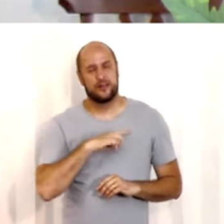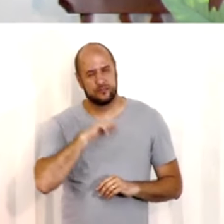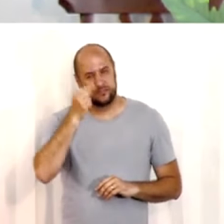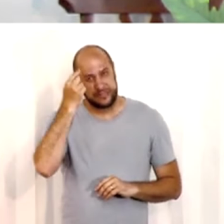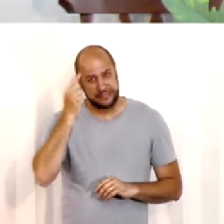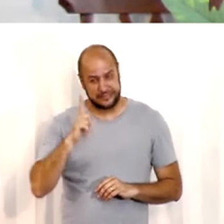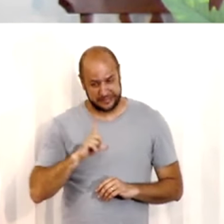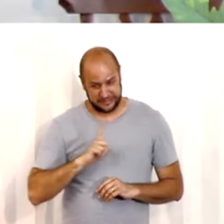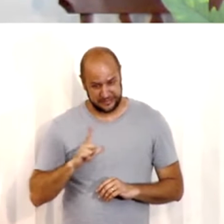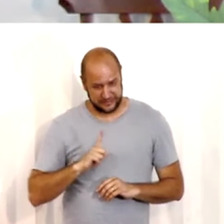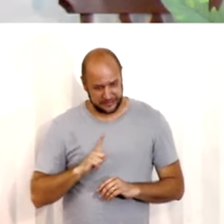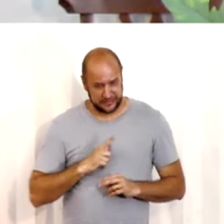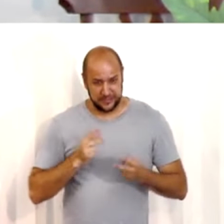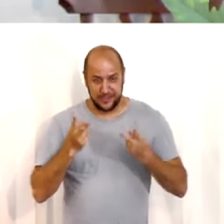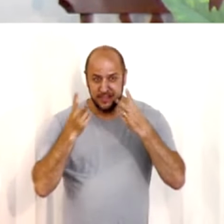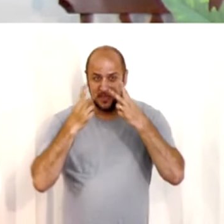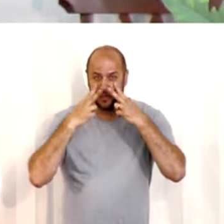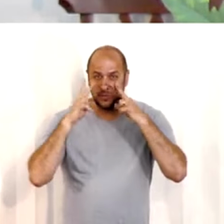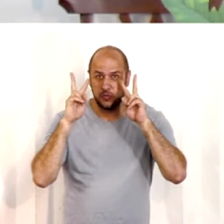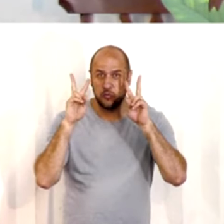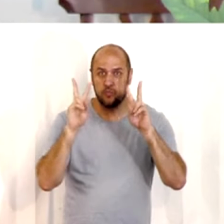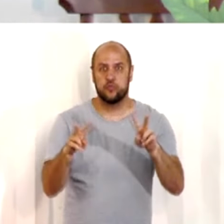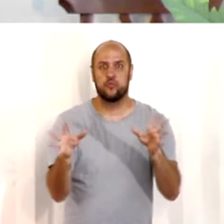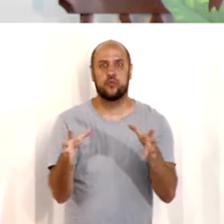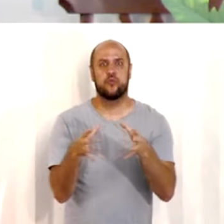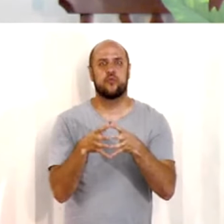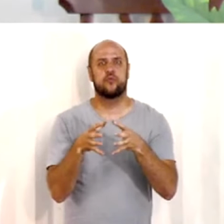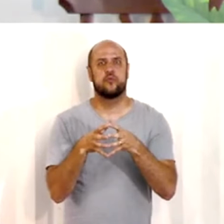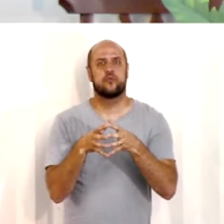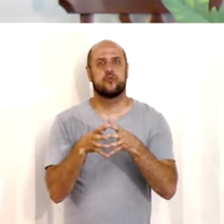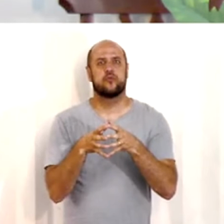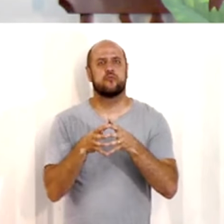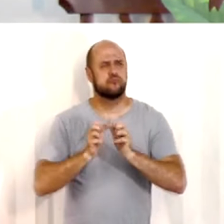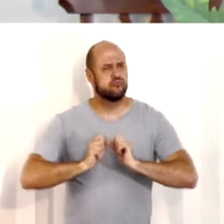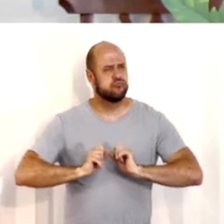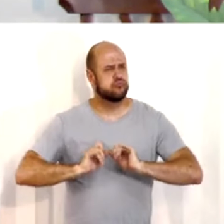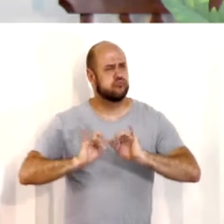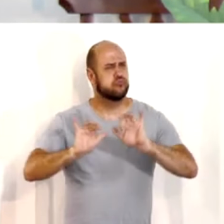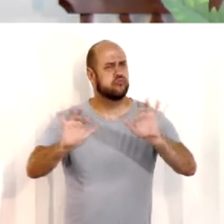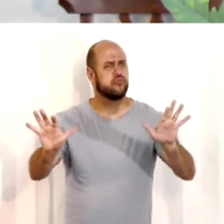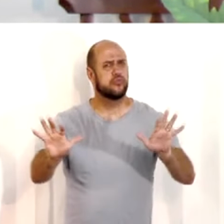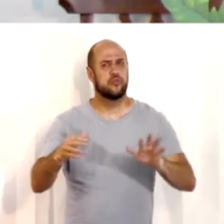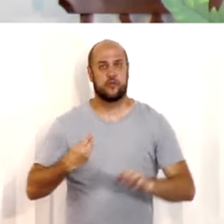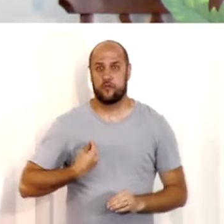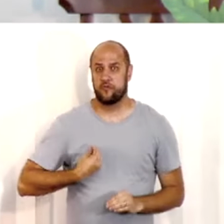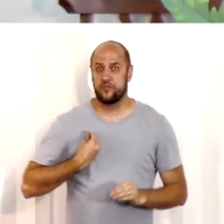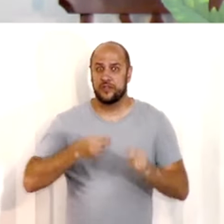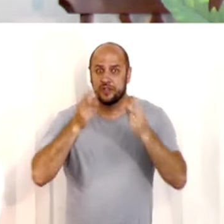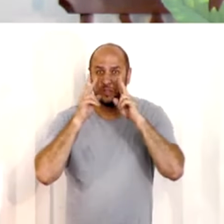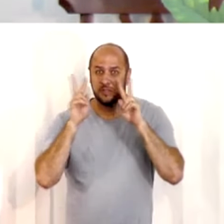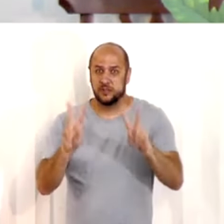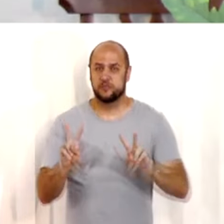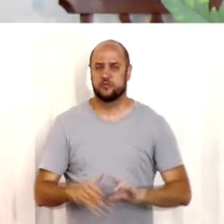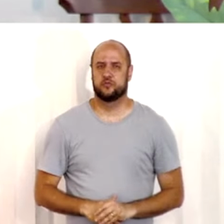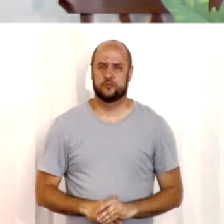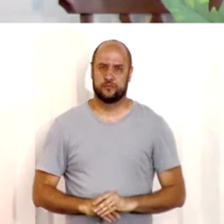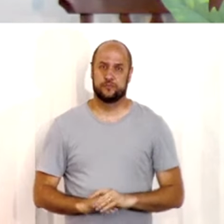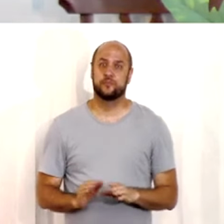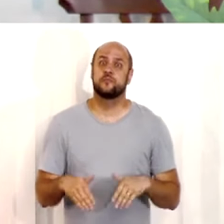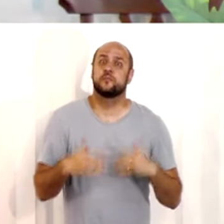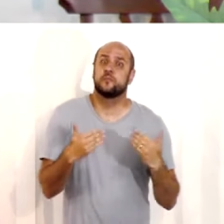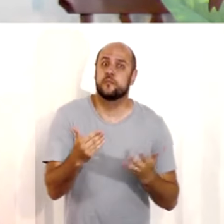uma nuvem de testemunhas que testemunhou com a sua vida, a sua fé. E por isso